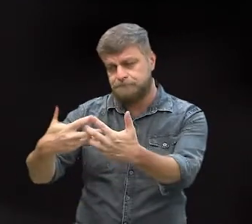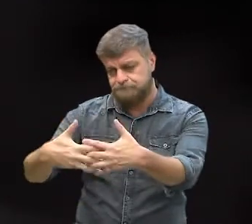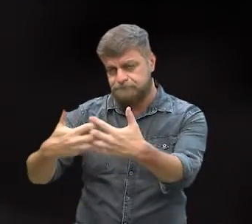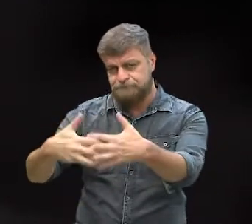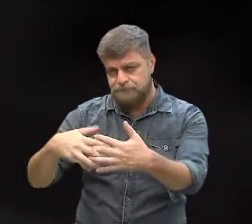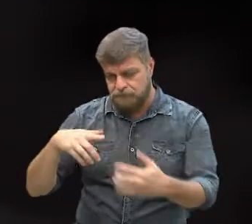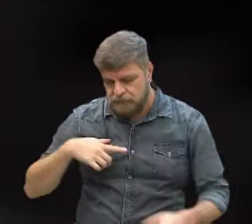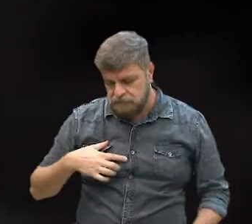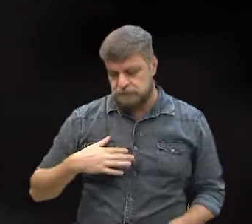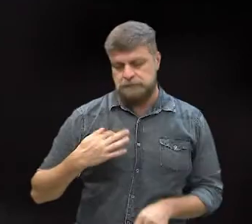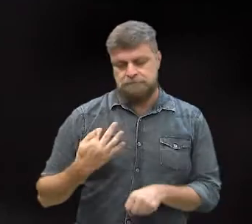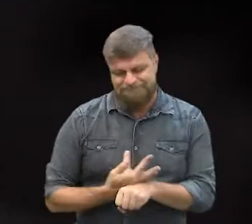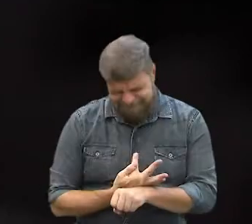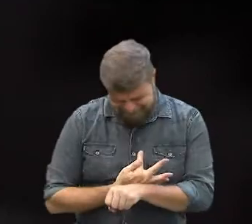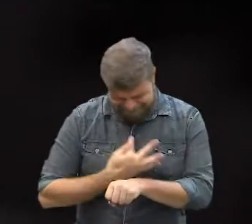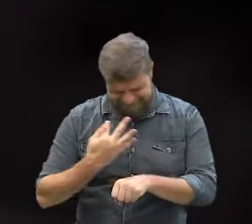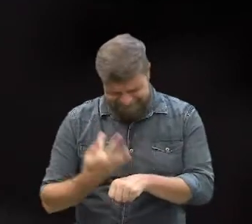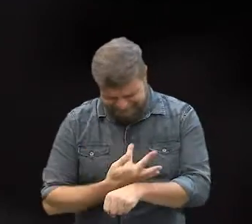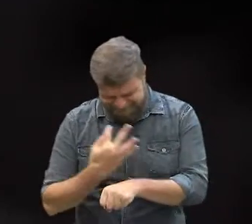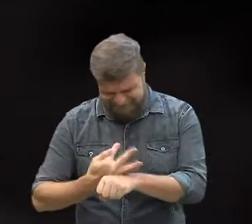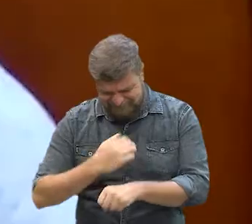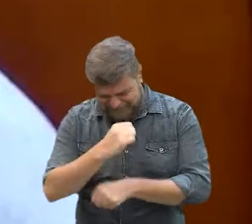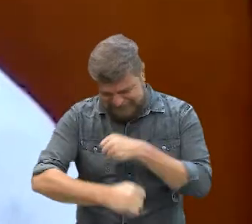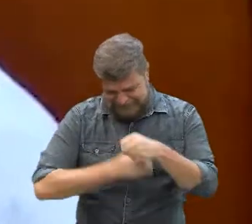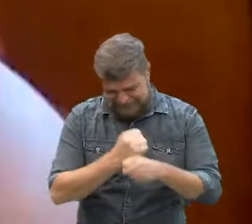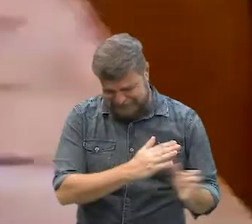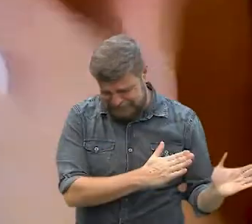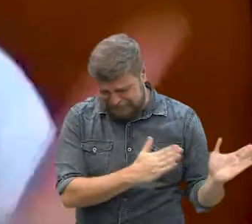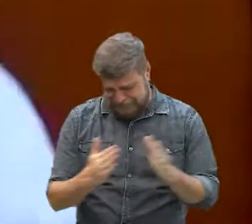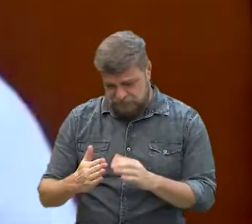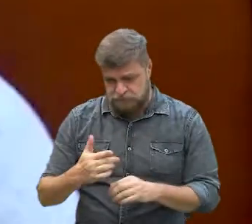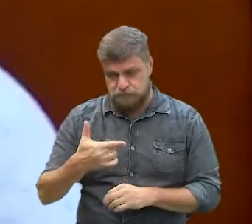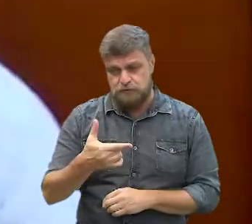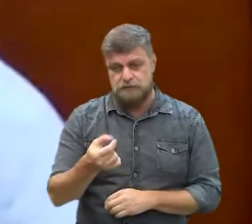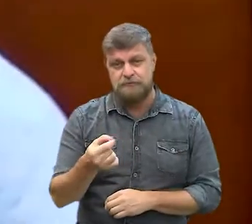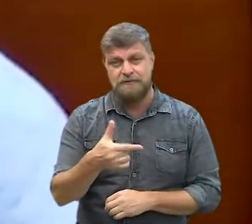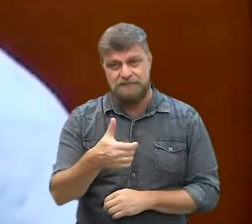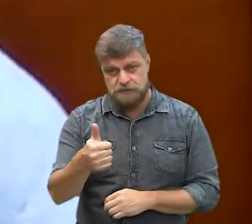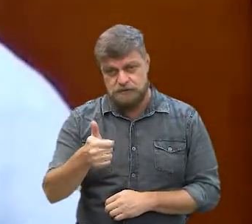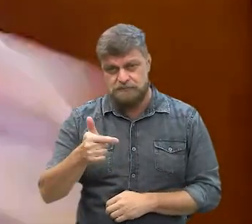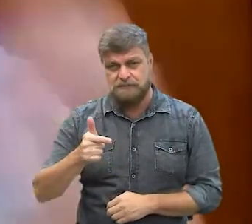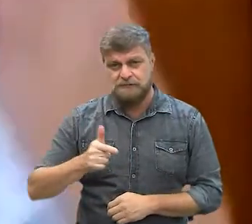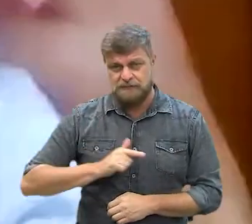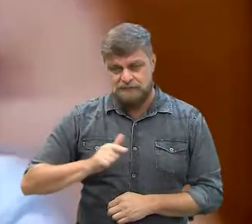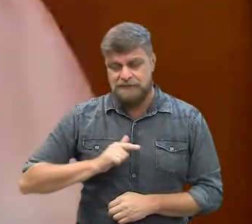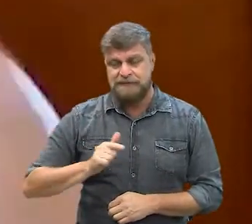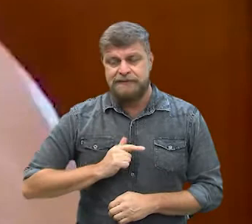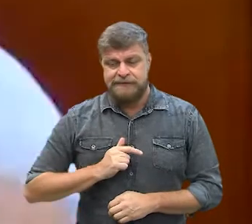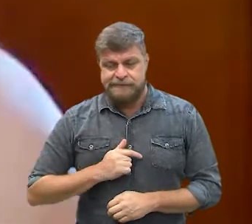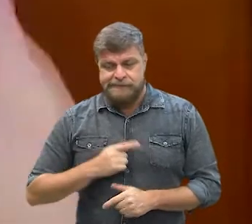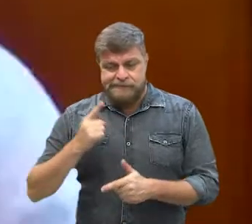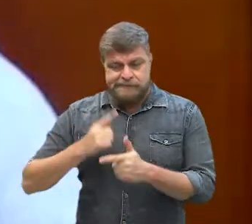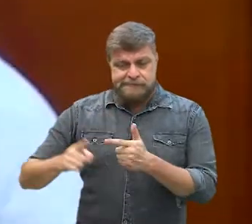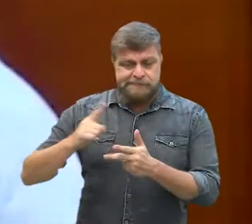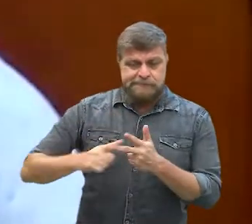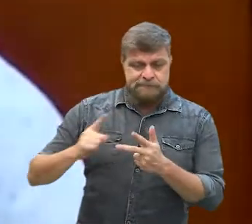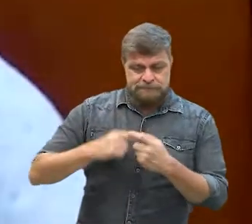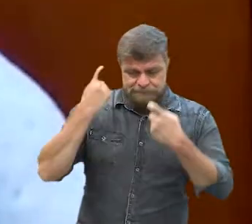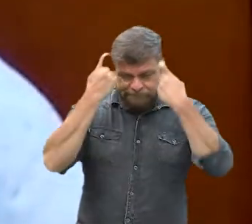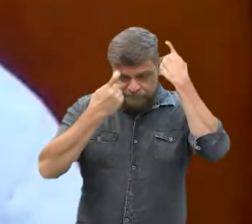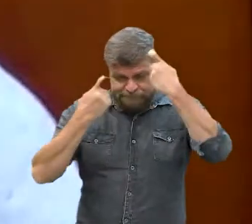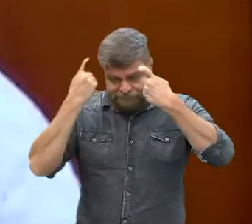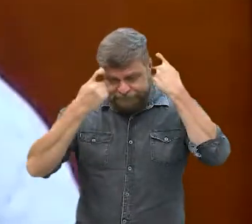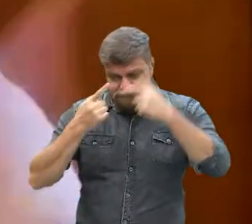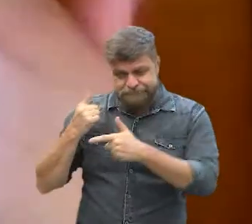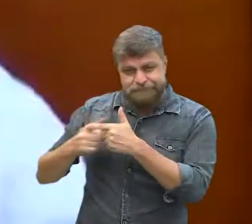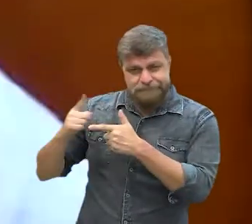gente conseguiu carregar este ano todo, né? A gente entra em 2021 com algumas âncoras que ficam, né, ali pendentes